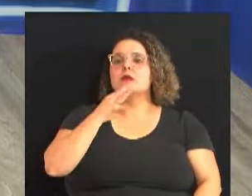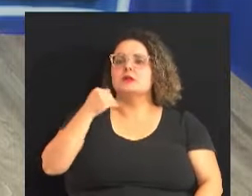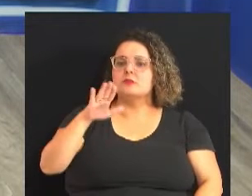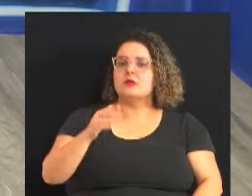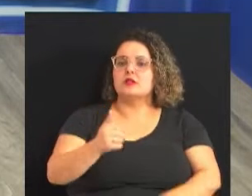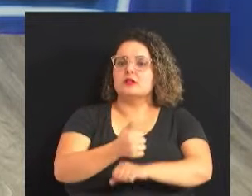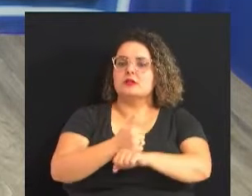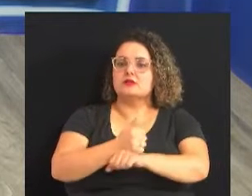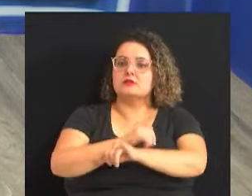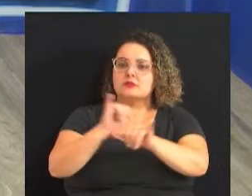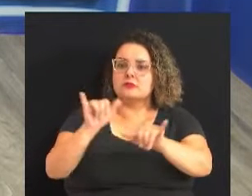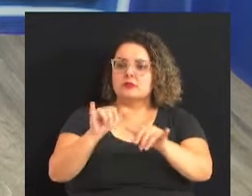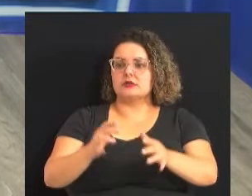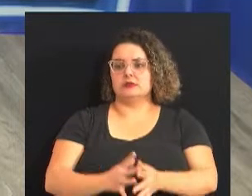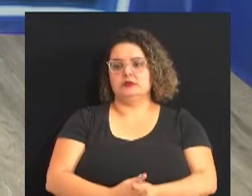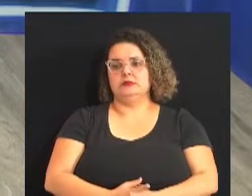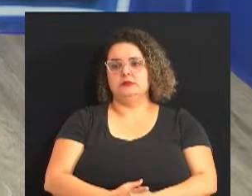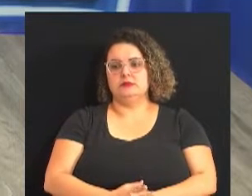uma divulgação?